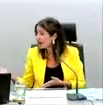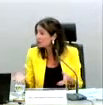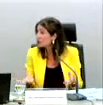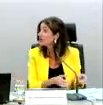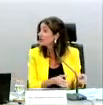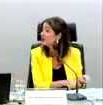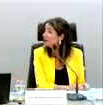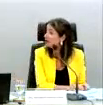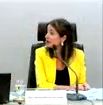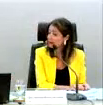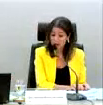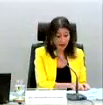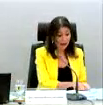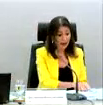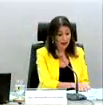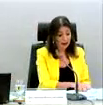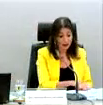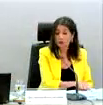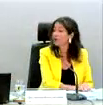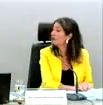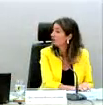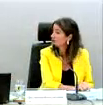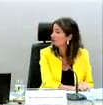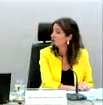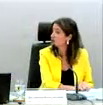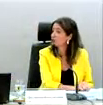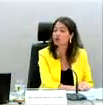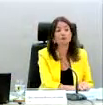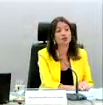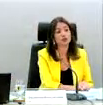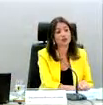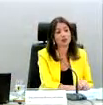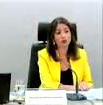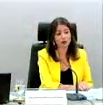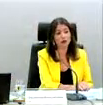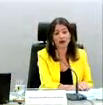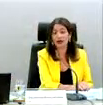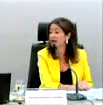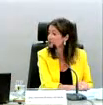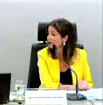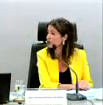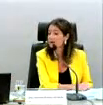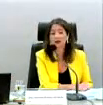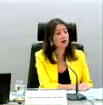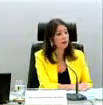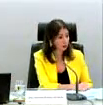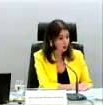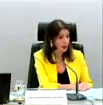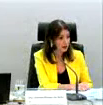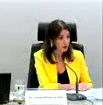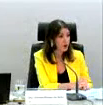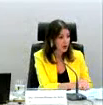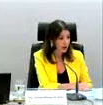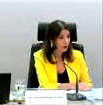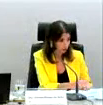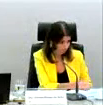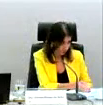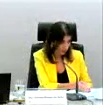outro dado que não veio nessas reuniões, mas tem muito a ver, é a falta de saneamento